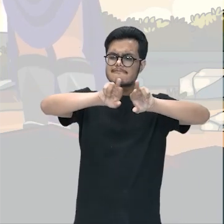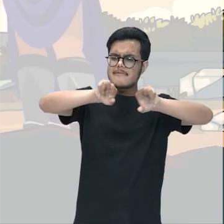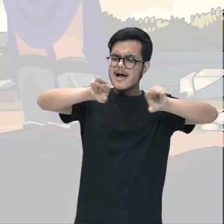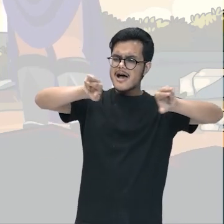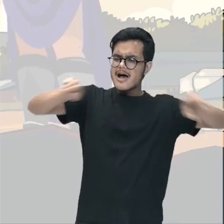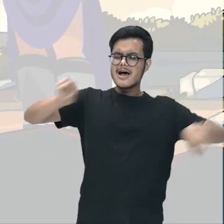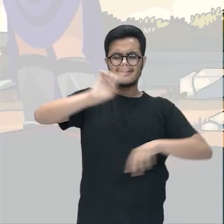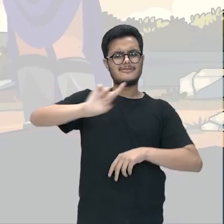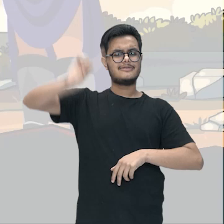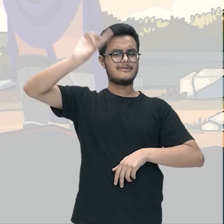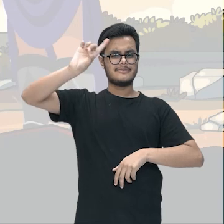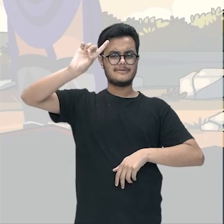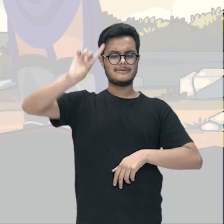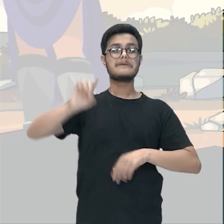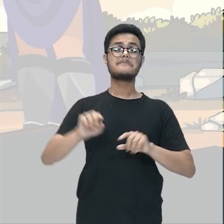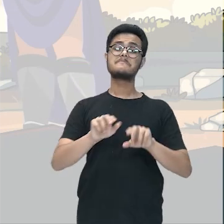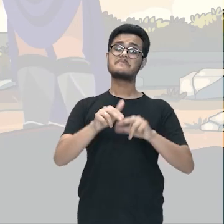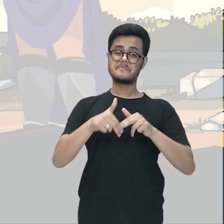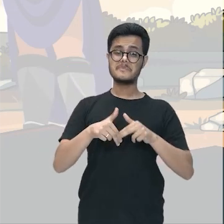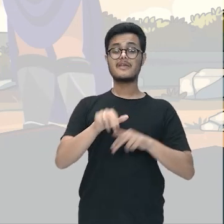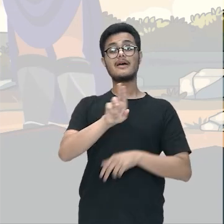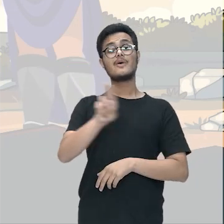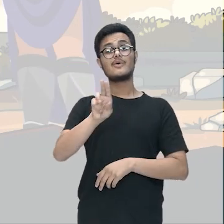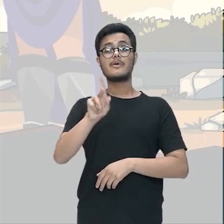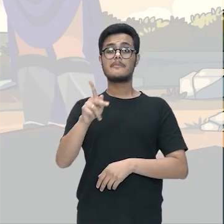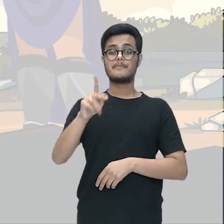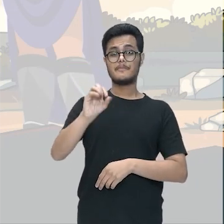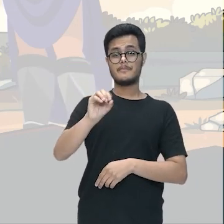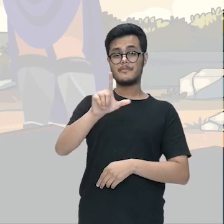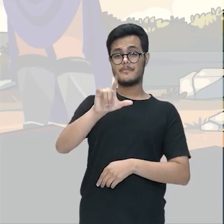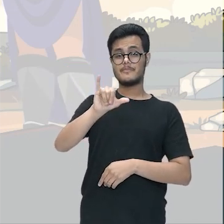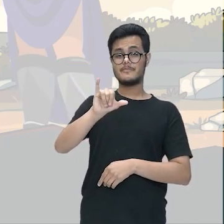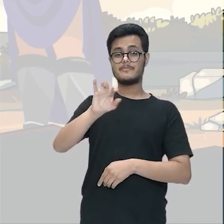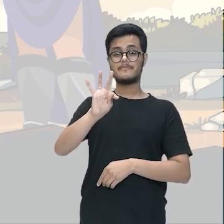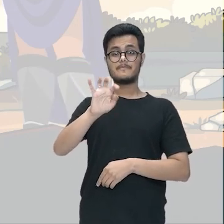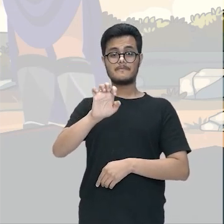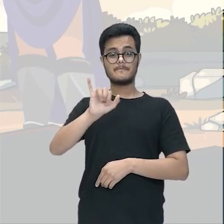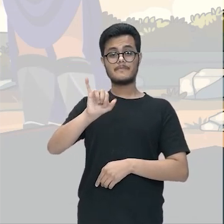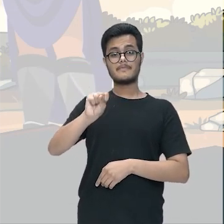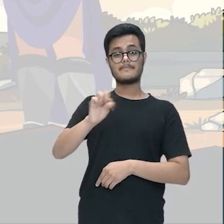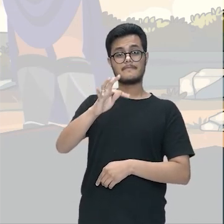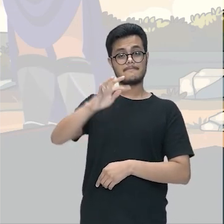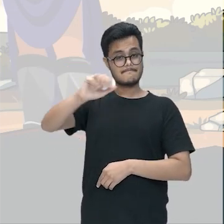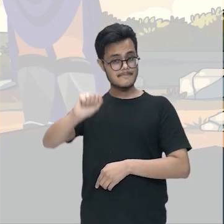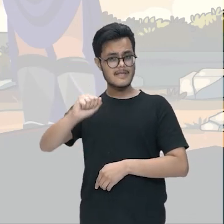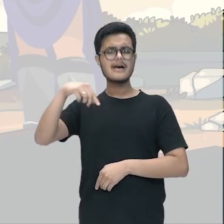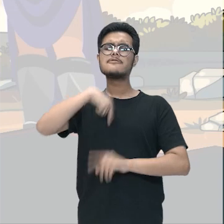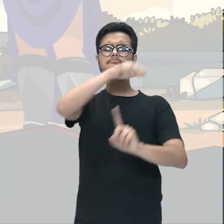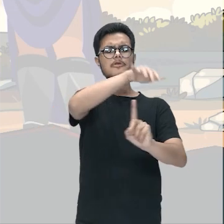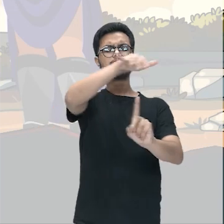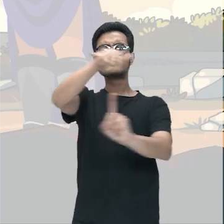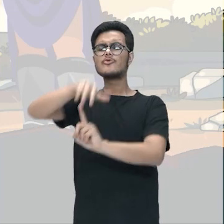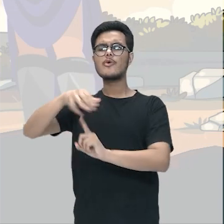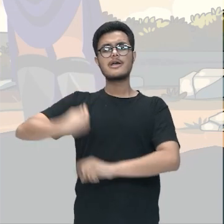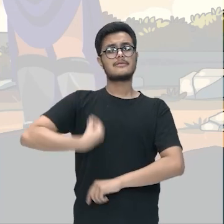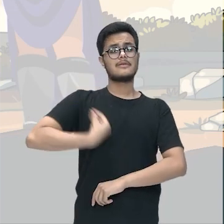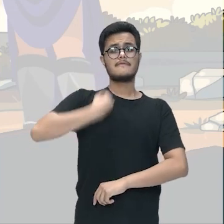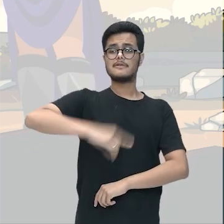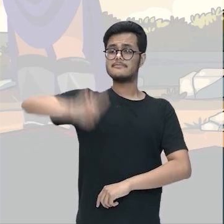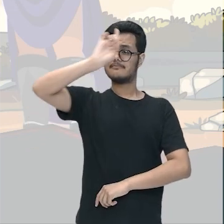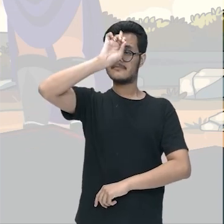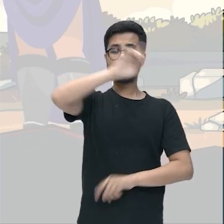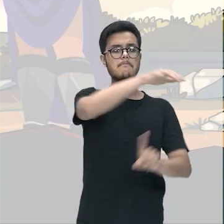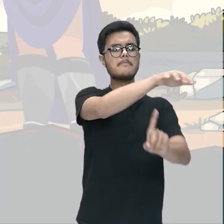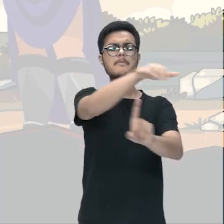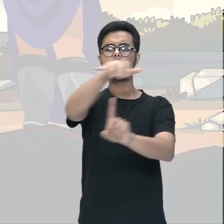muitos deuses, por isso politeísta. A intervenção destes deuses estava ligada ao cotidiano das pessoas.